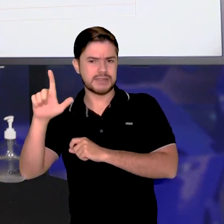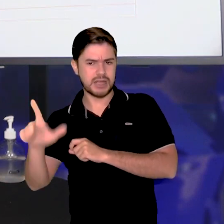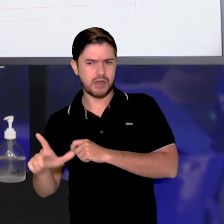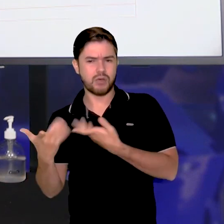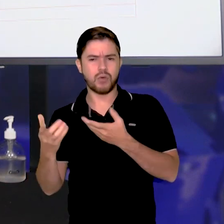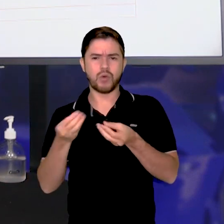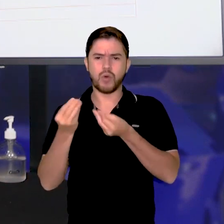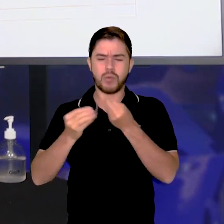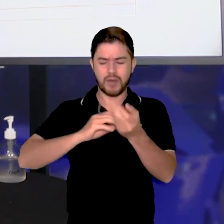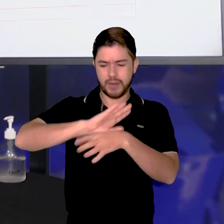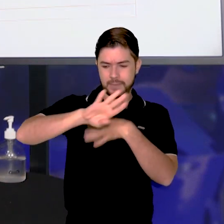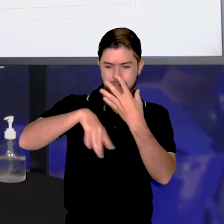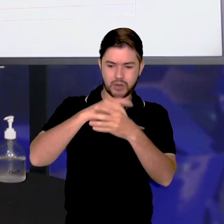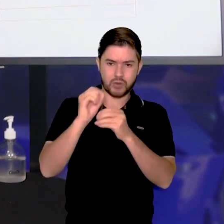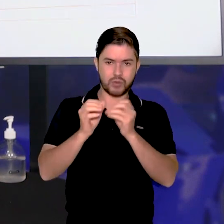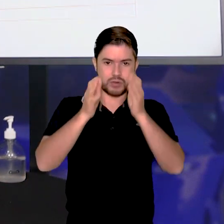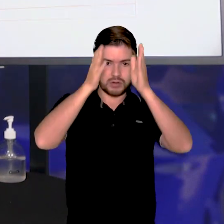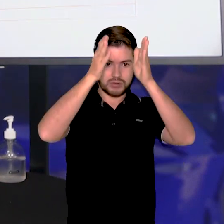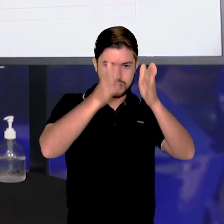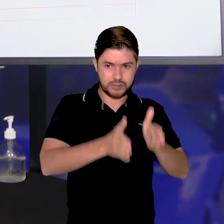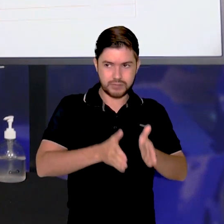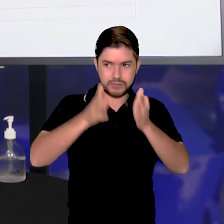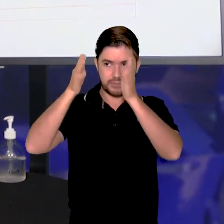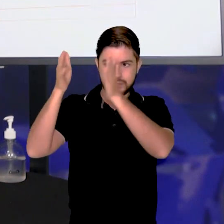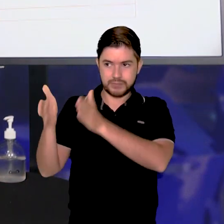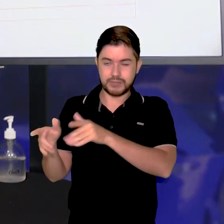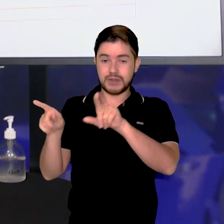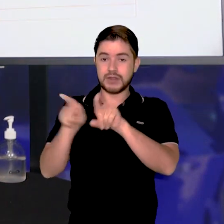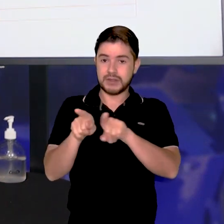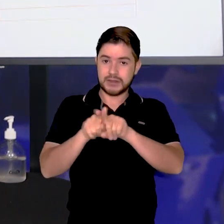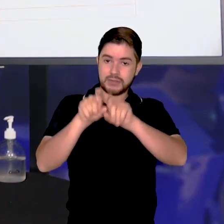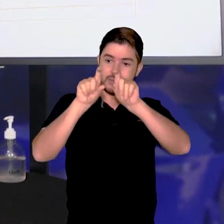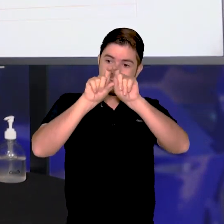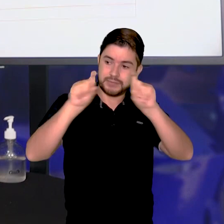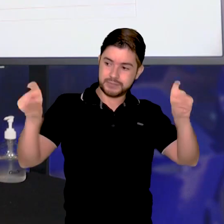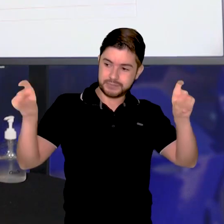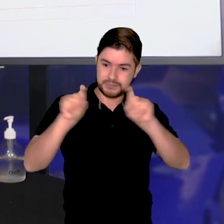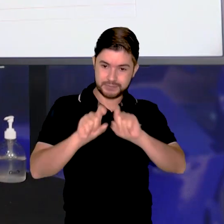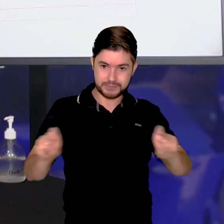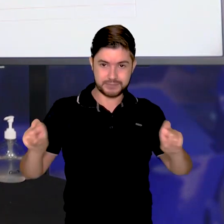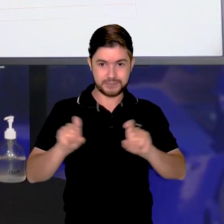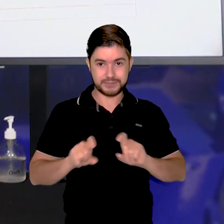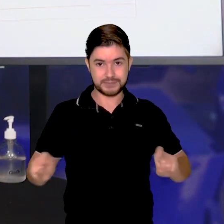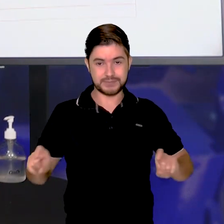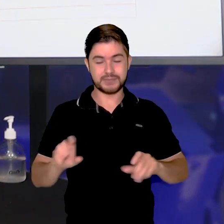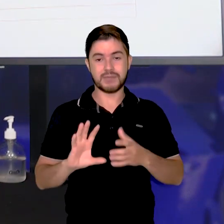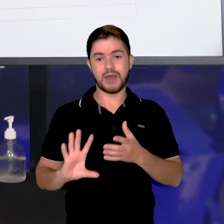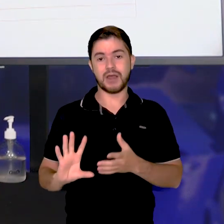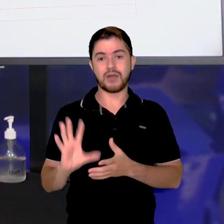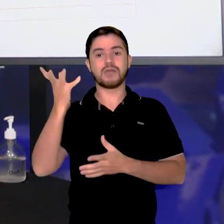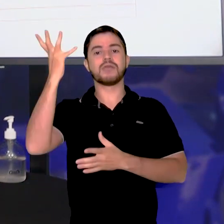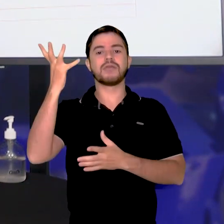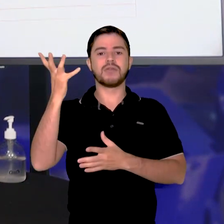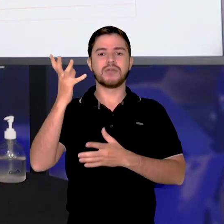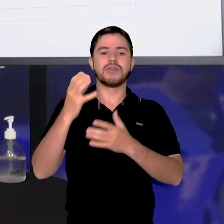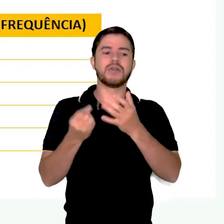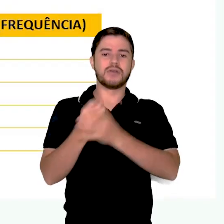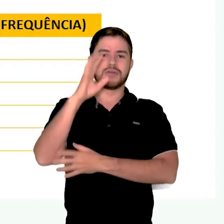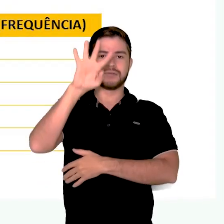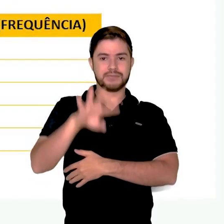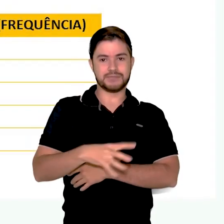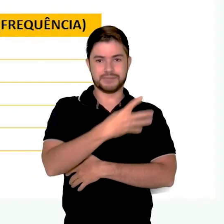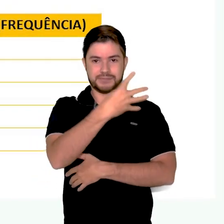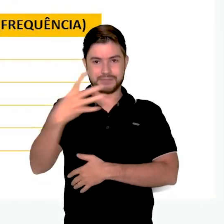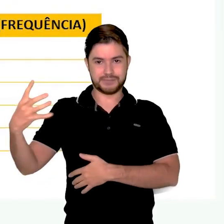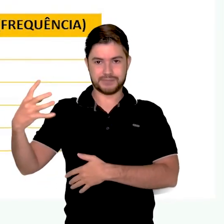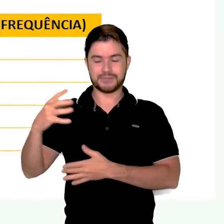misturar colunas, que está na vertical, e linhas que estão na horizontal para construir essa nossa tabela, tá ok? Aqui no